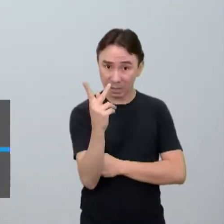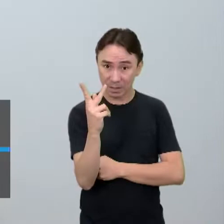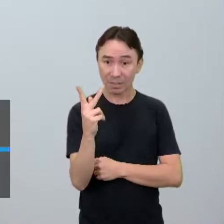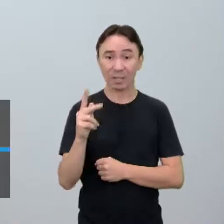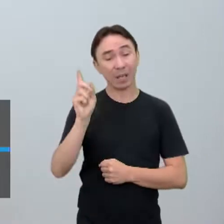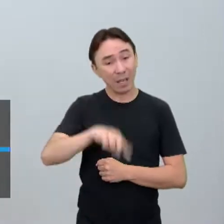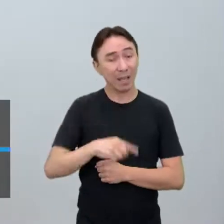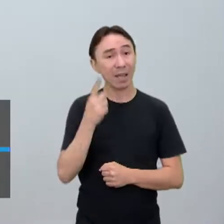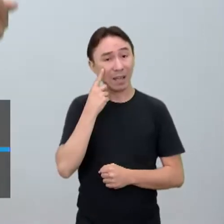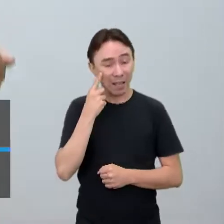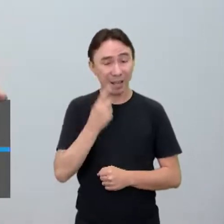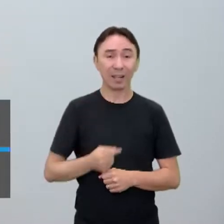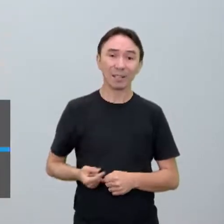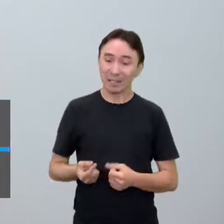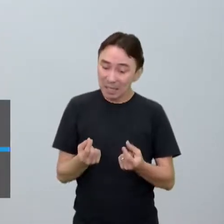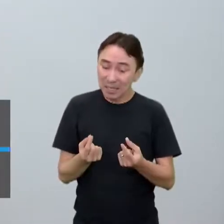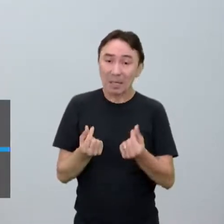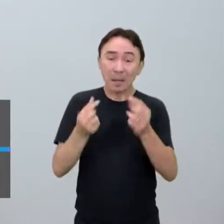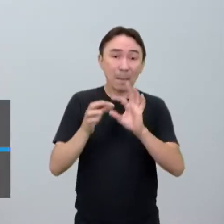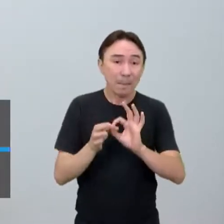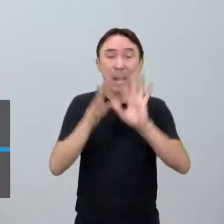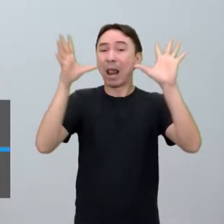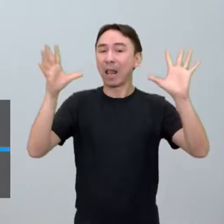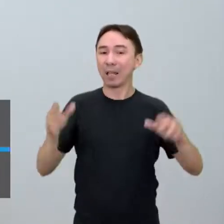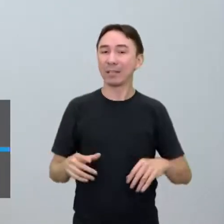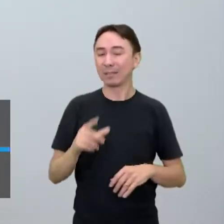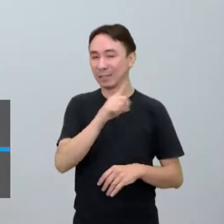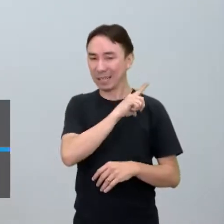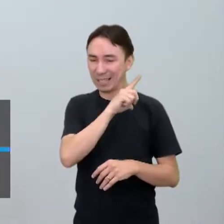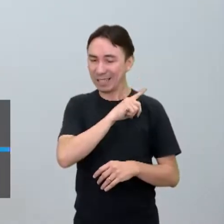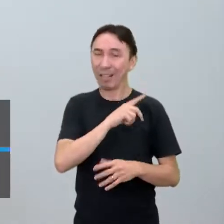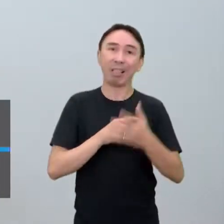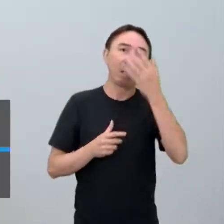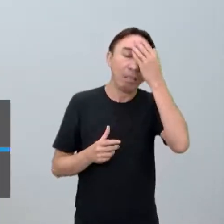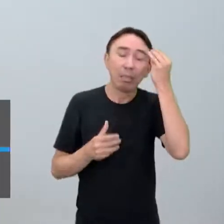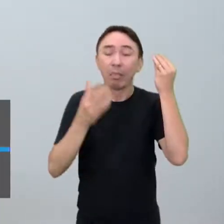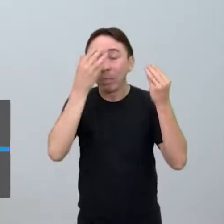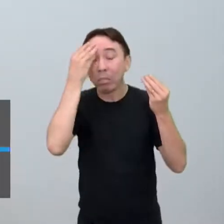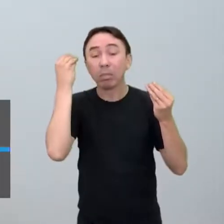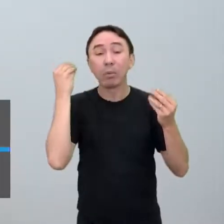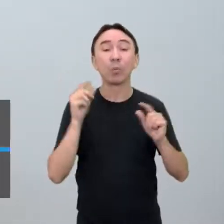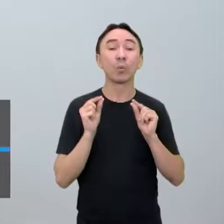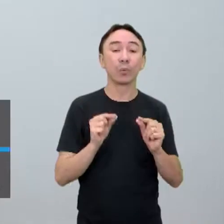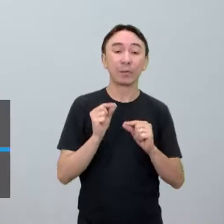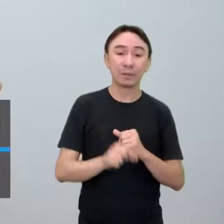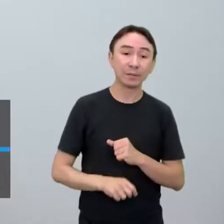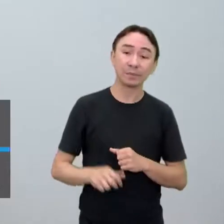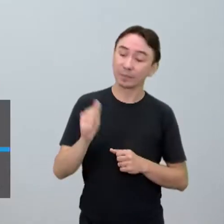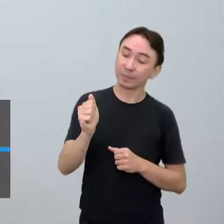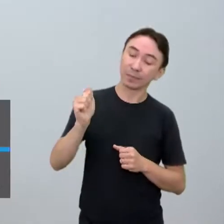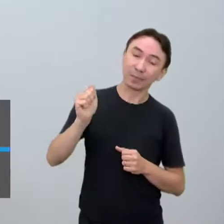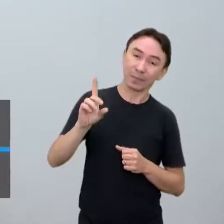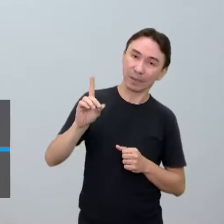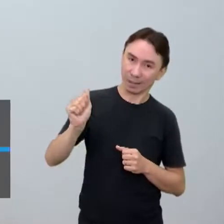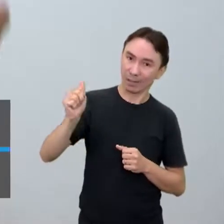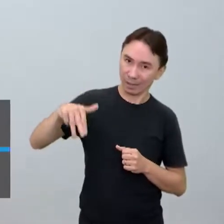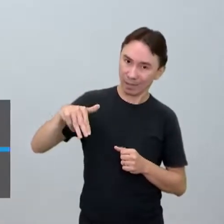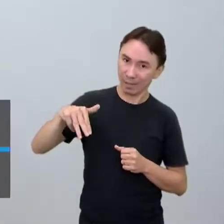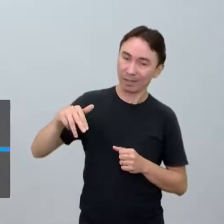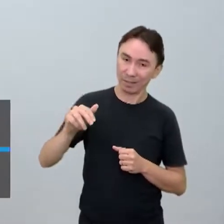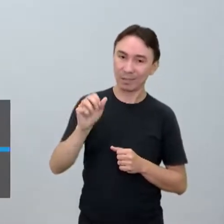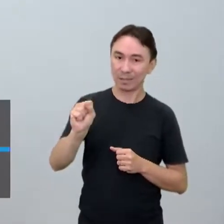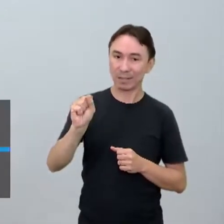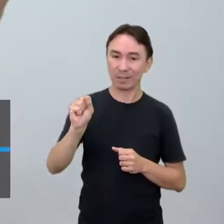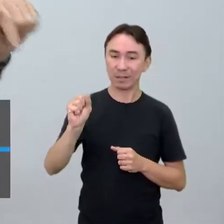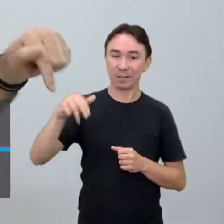muita gente gosta de esquecer, os chamados liberalecos, eles gostam Sim. de esquecer, que o Adam Smith ele deixa muito claro que a produção de riqueza vem